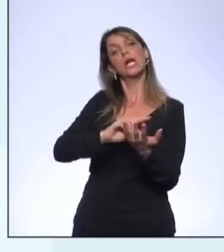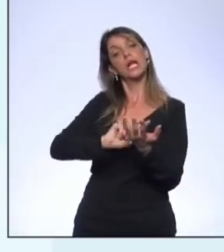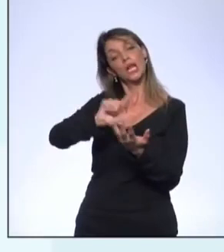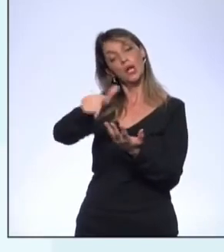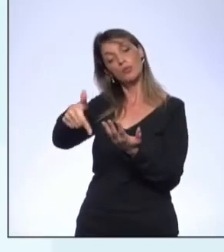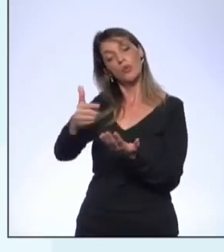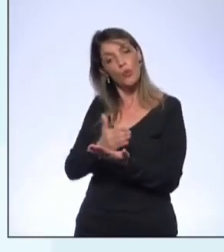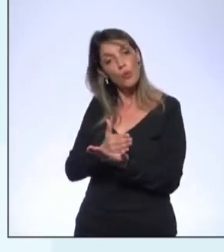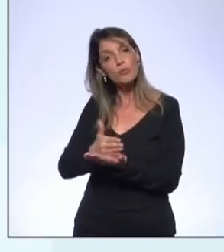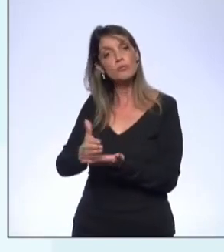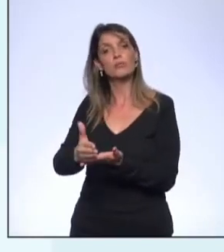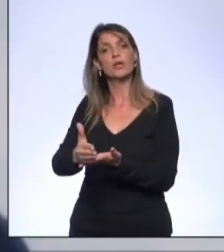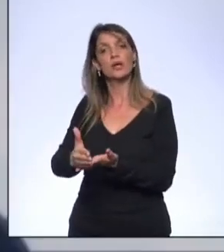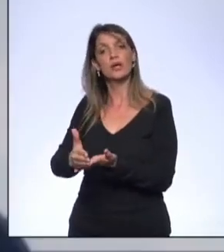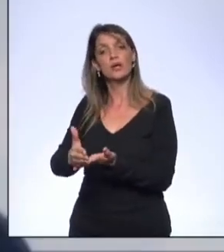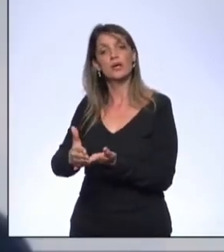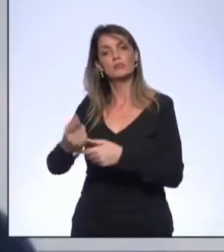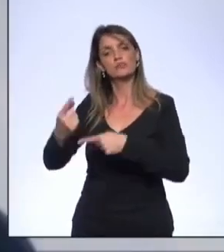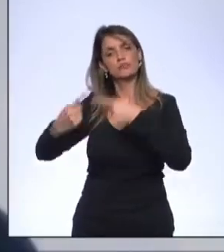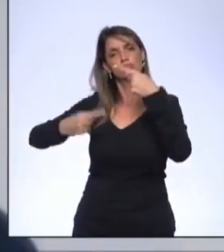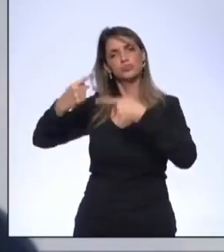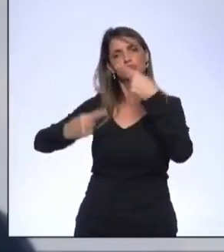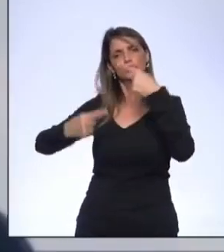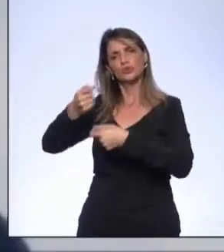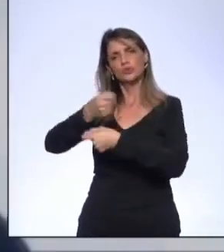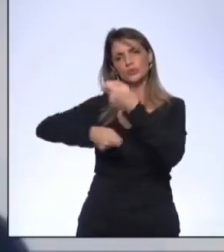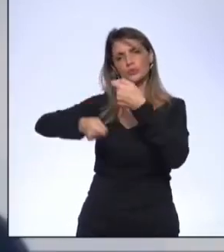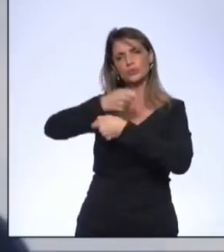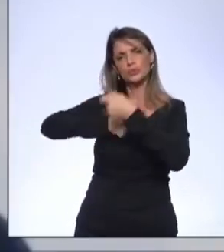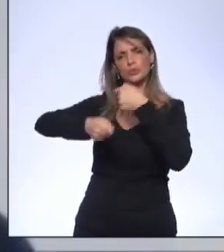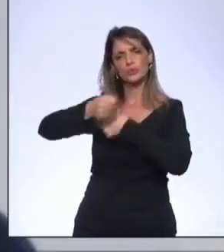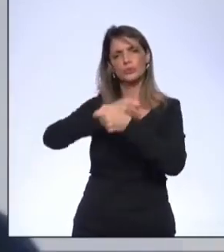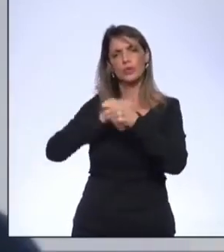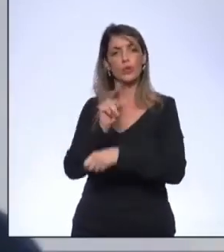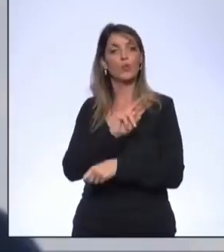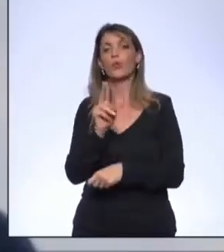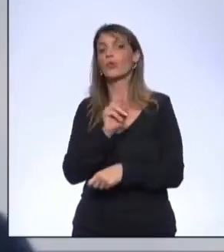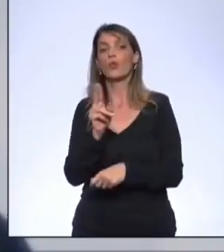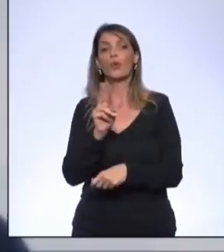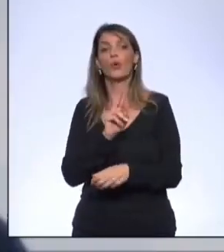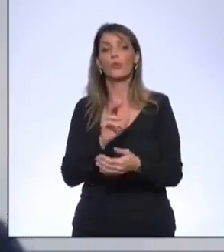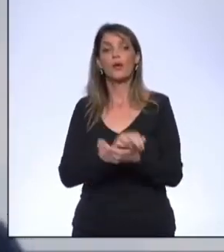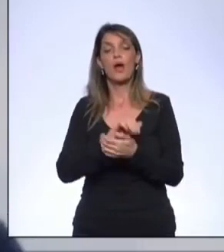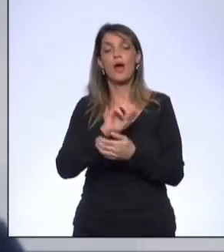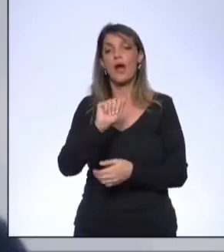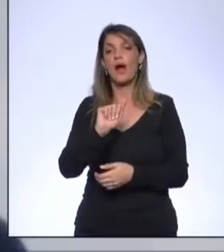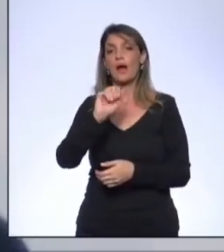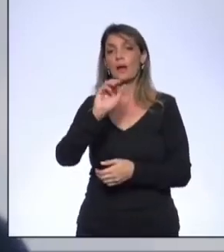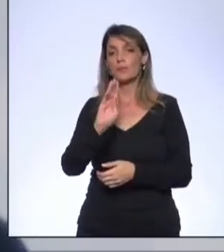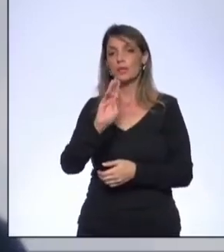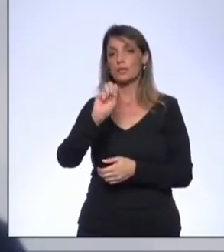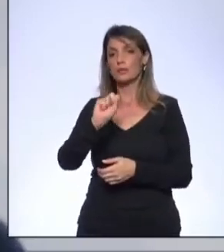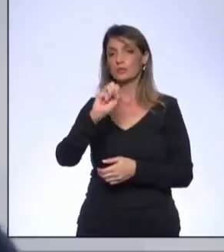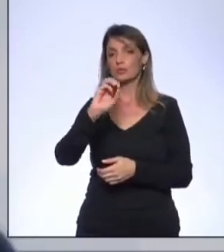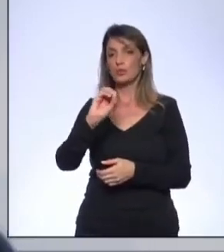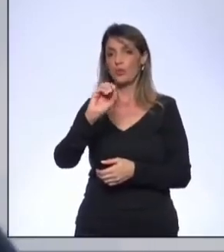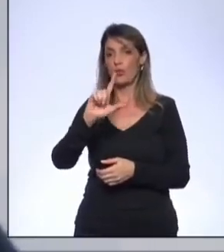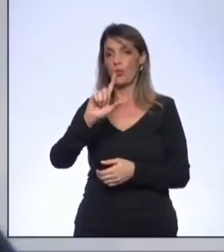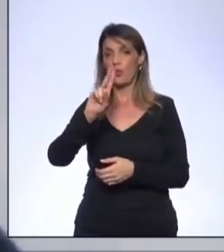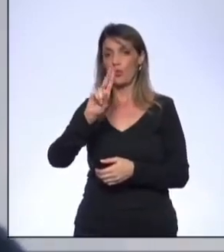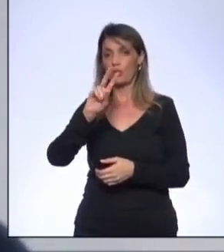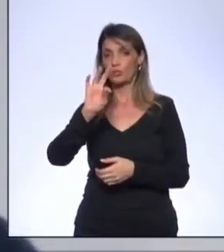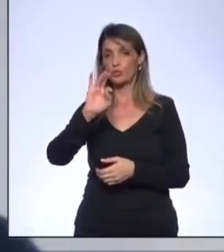começam a exercer toda uma política econômica que a gente vai chamar aí de absolutismo.